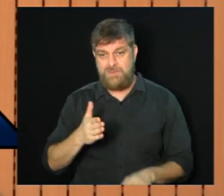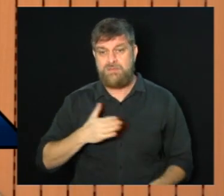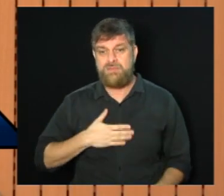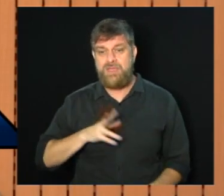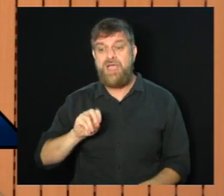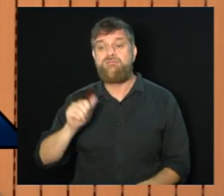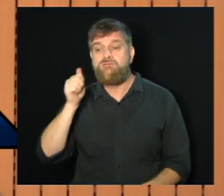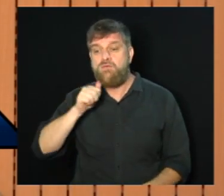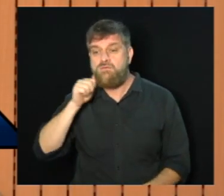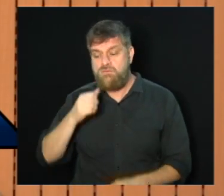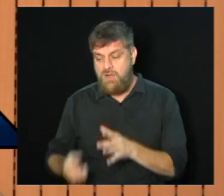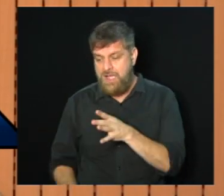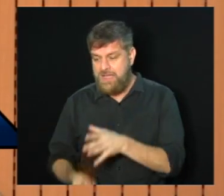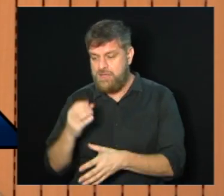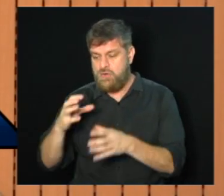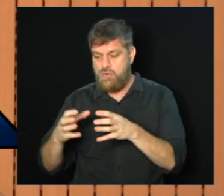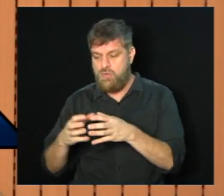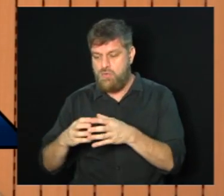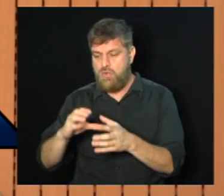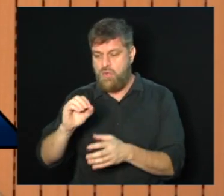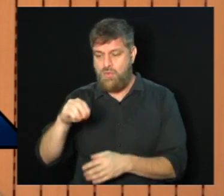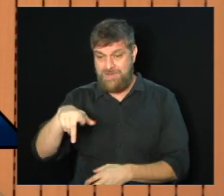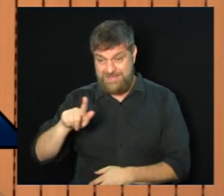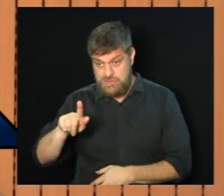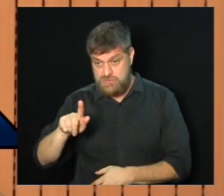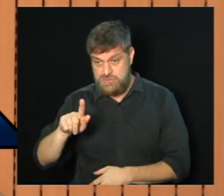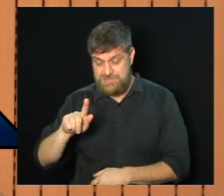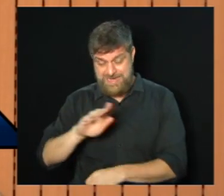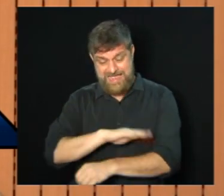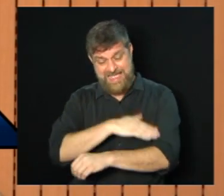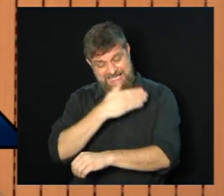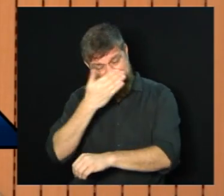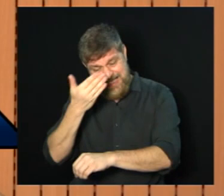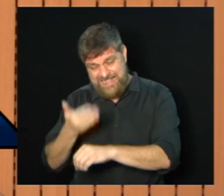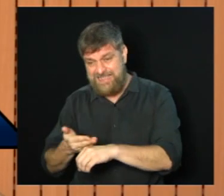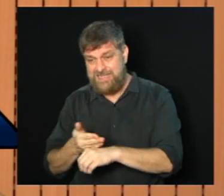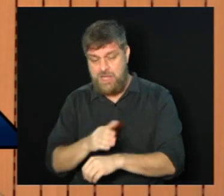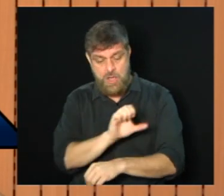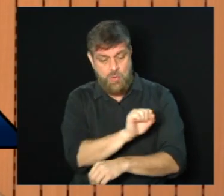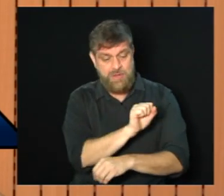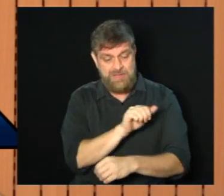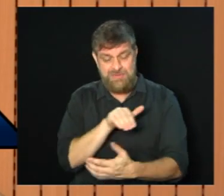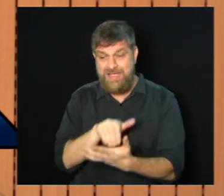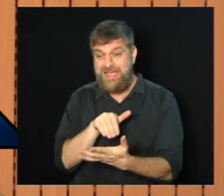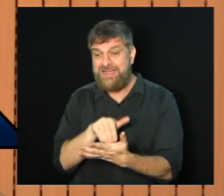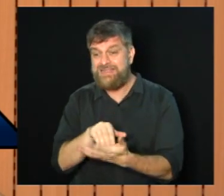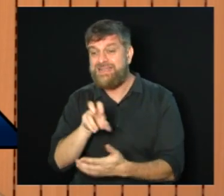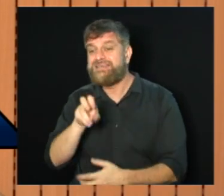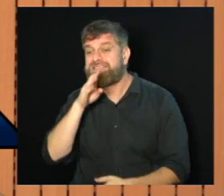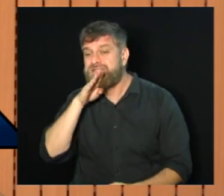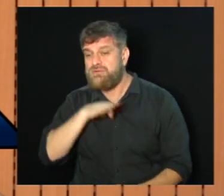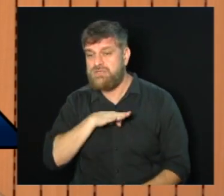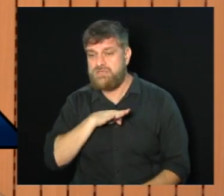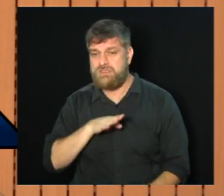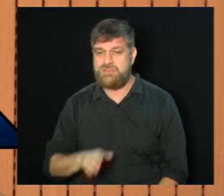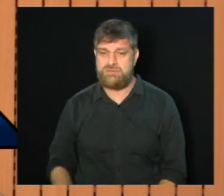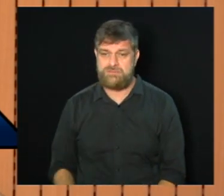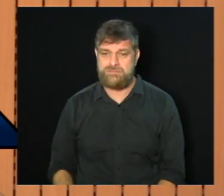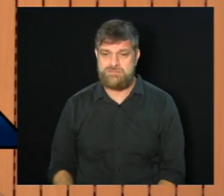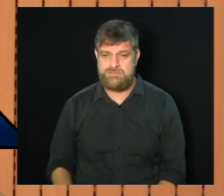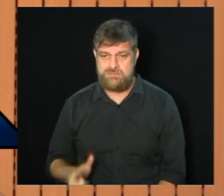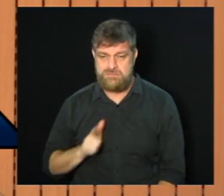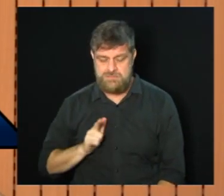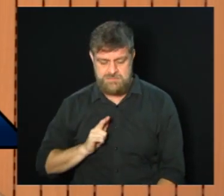e nós priorizamos o trabalho em período integral, que vai das 8 da manhã até as 5 horas da tarde, dando